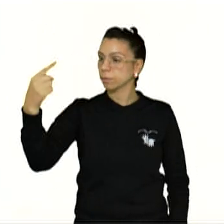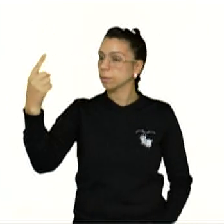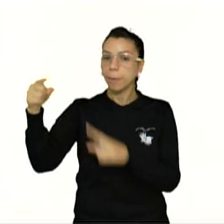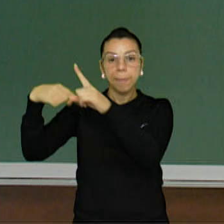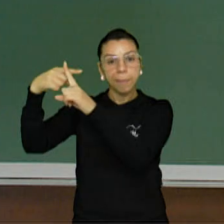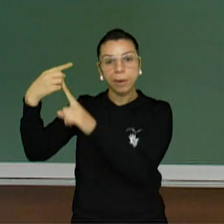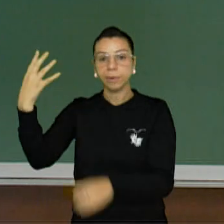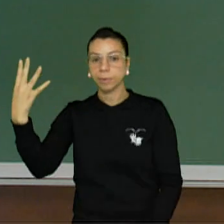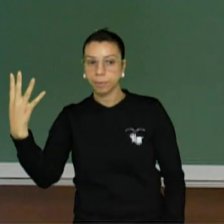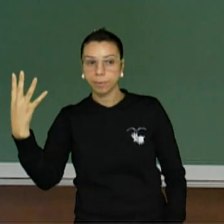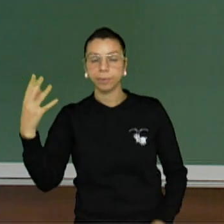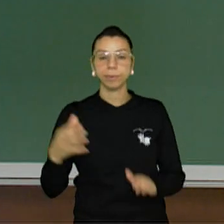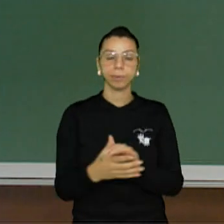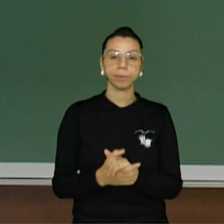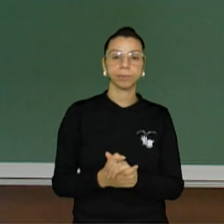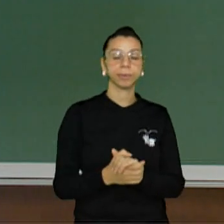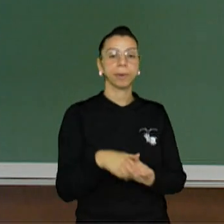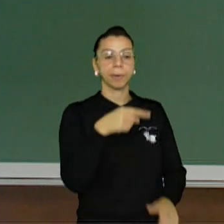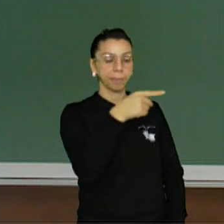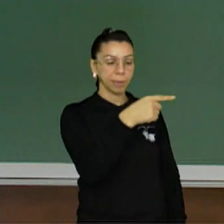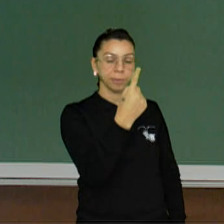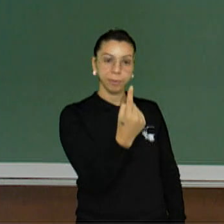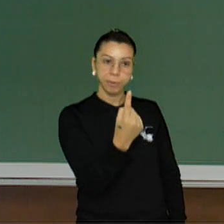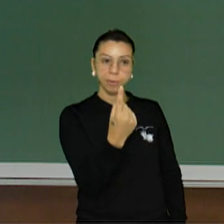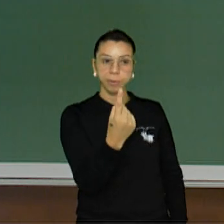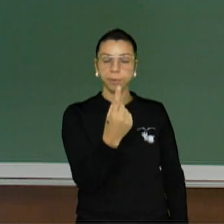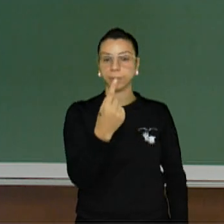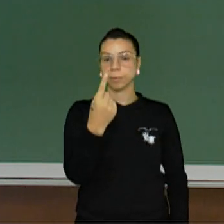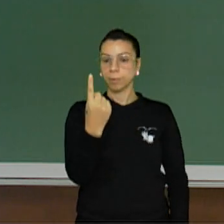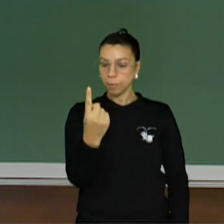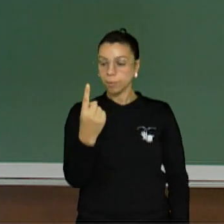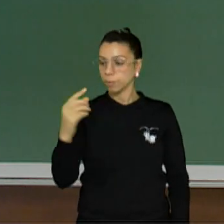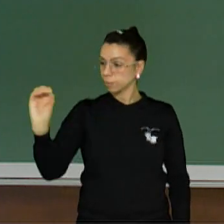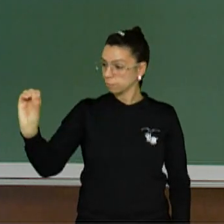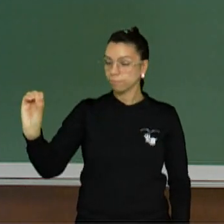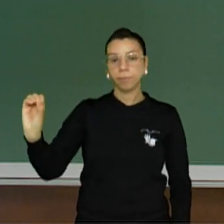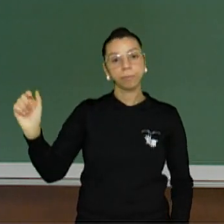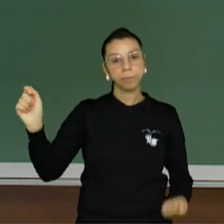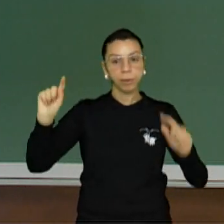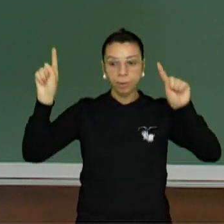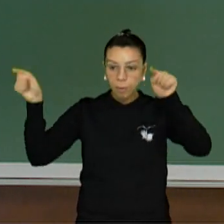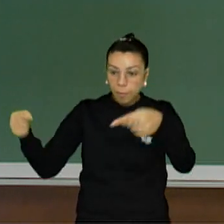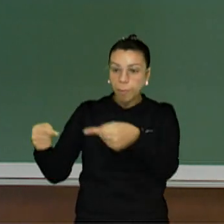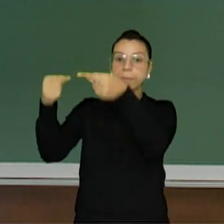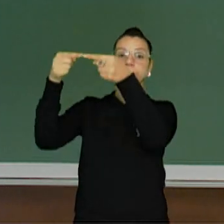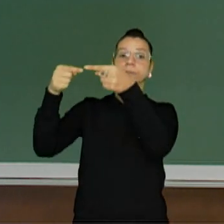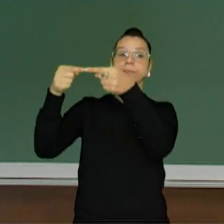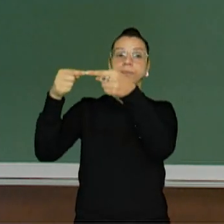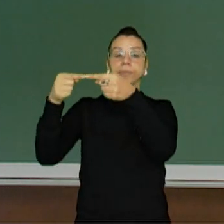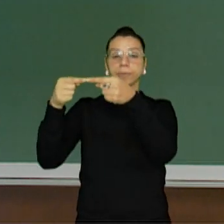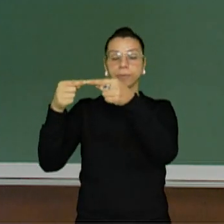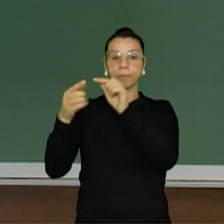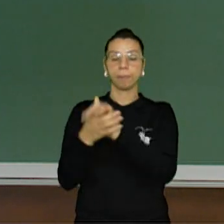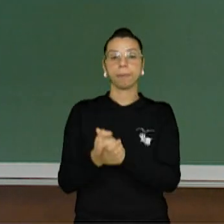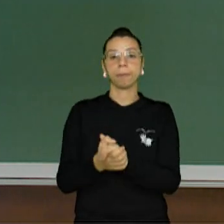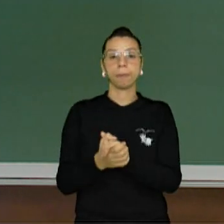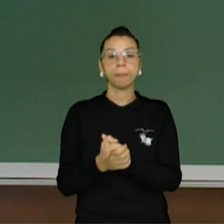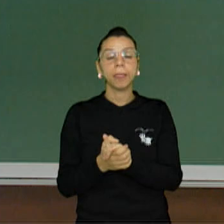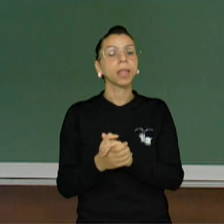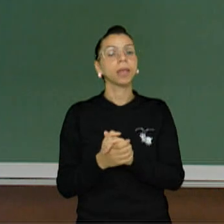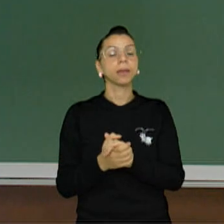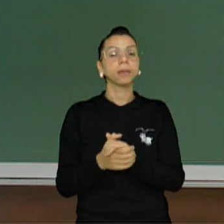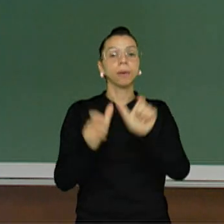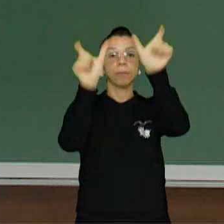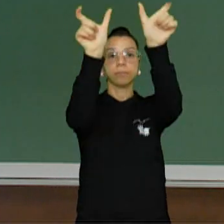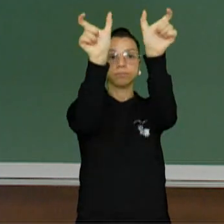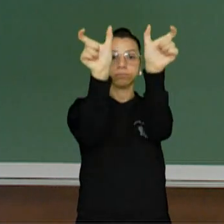4, menos 1 com 1, 0. Então, foi colocado aqui uma combinação linear, quer dizer, uma